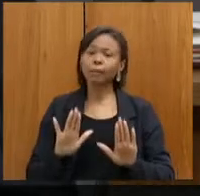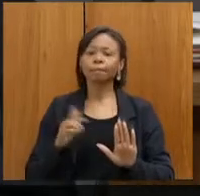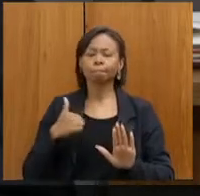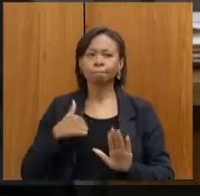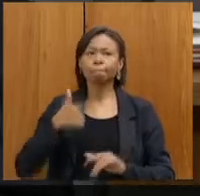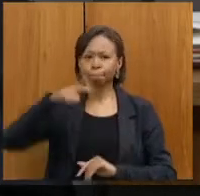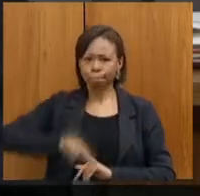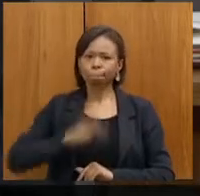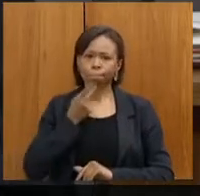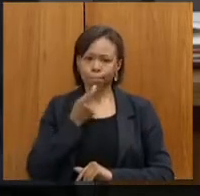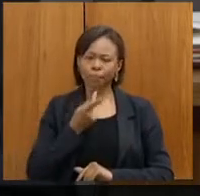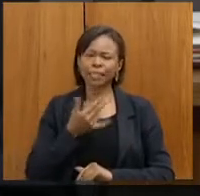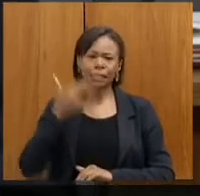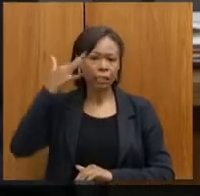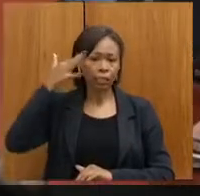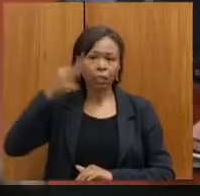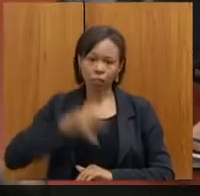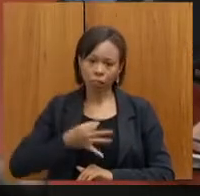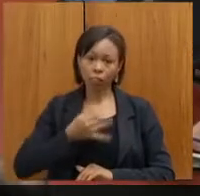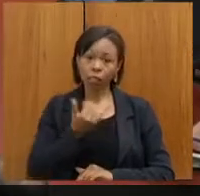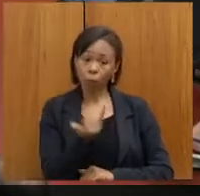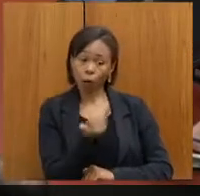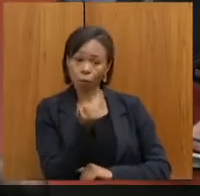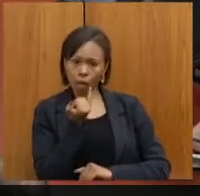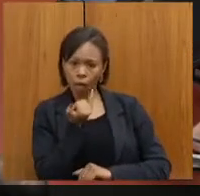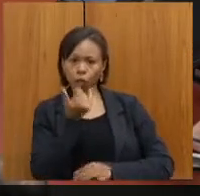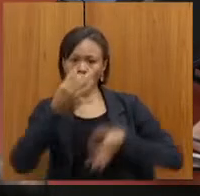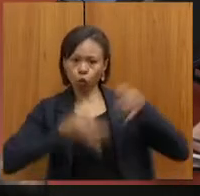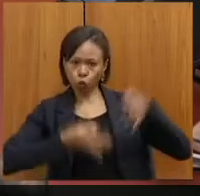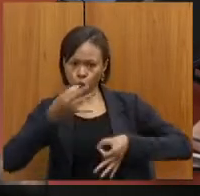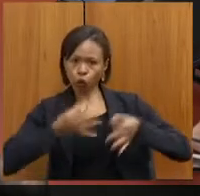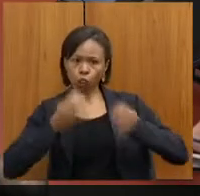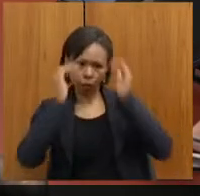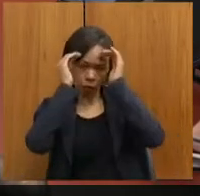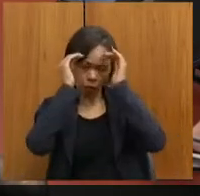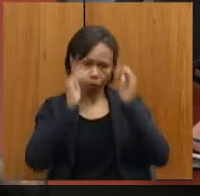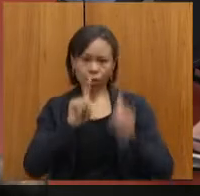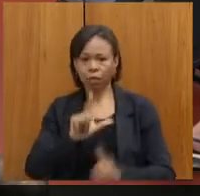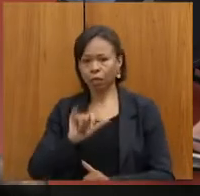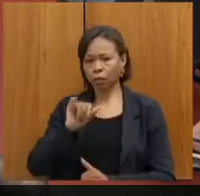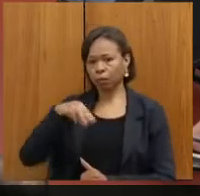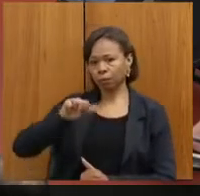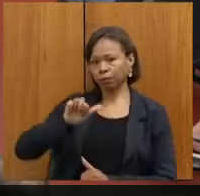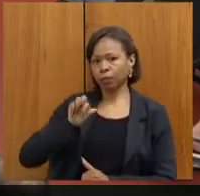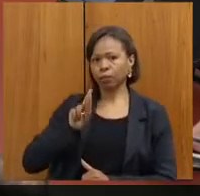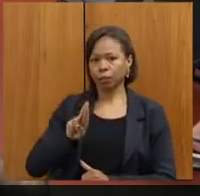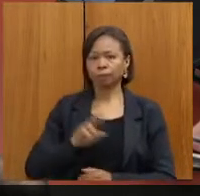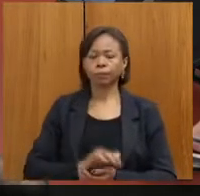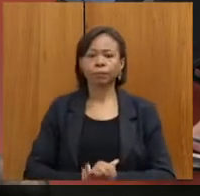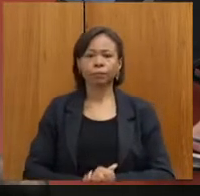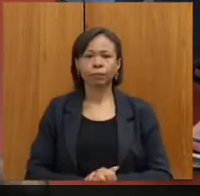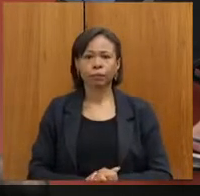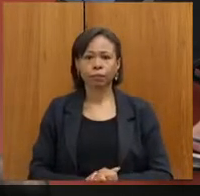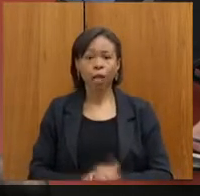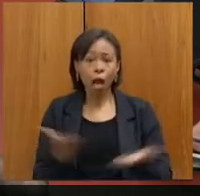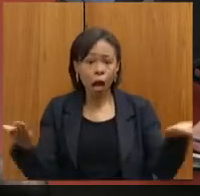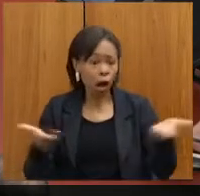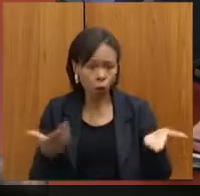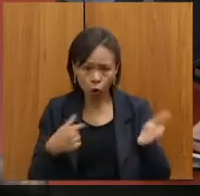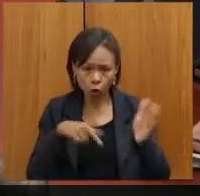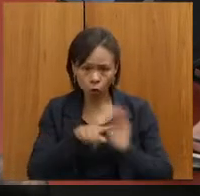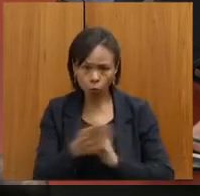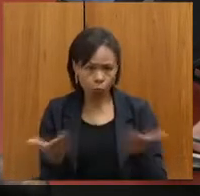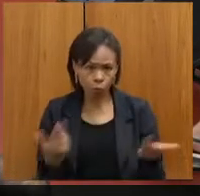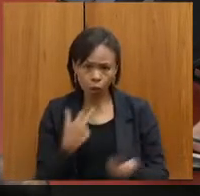reafirmando aqui com certeza em recebendo a gente dá o tratamento estará cumprida a liminar Com certeza se você não pode fazer aqui já